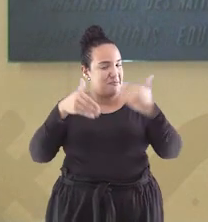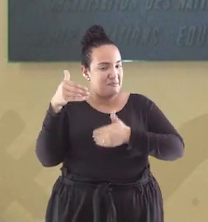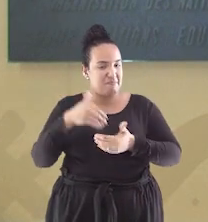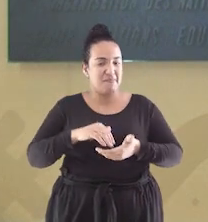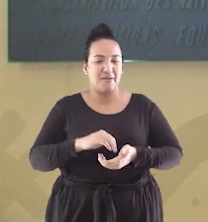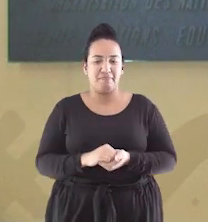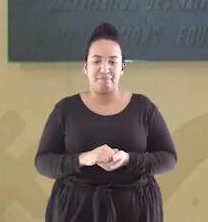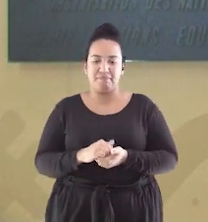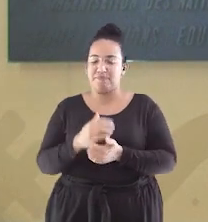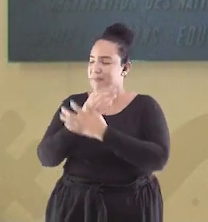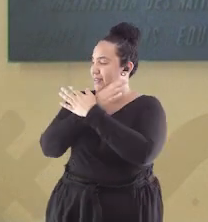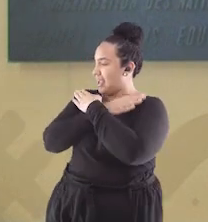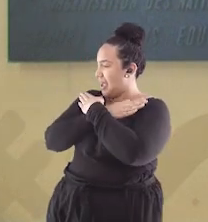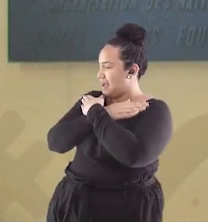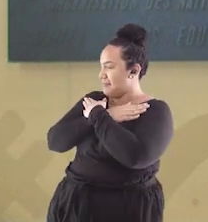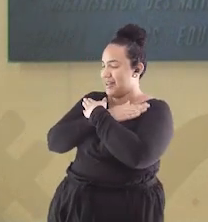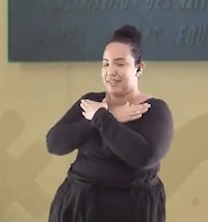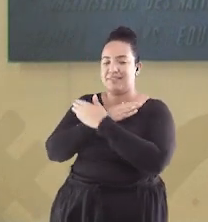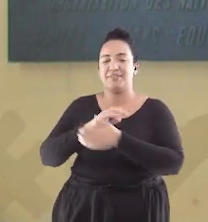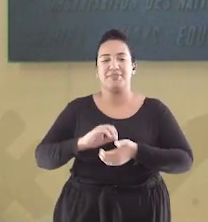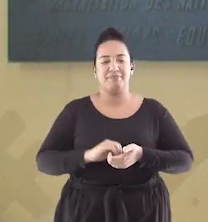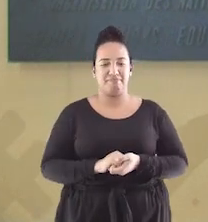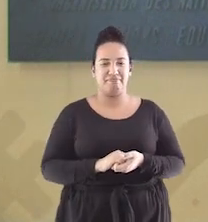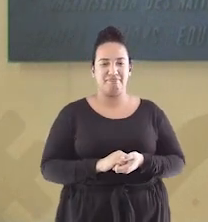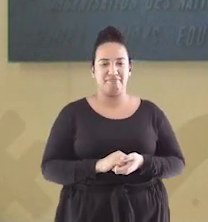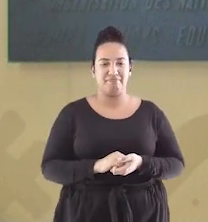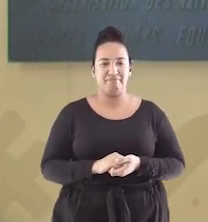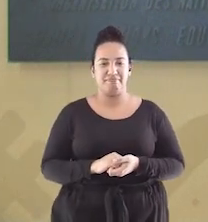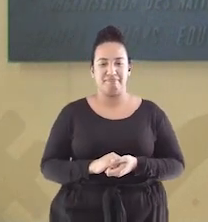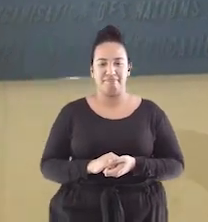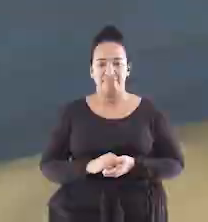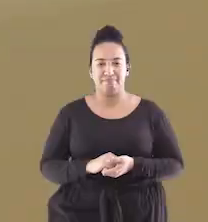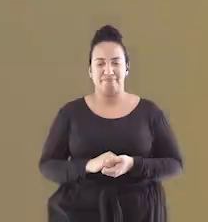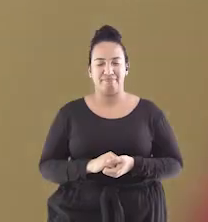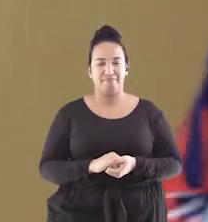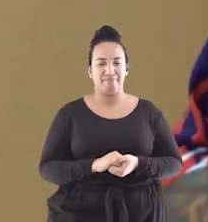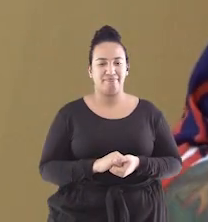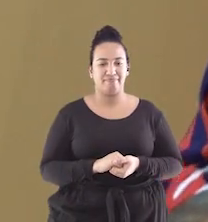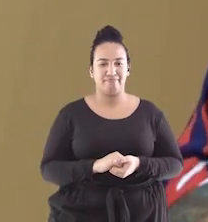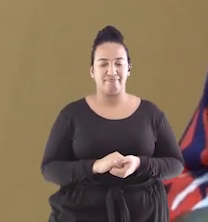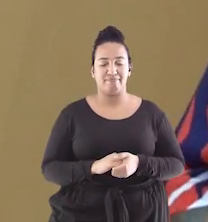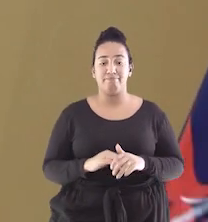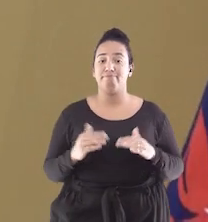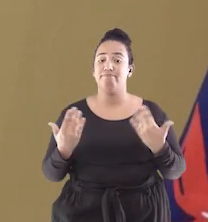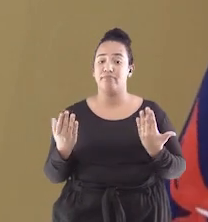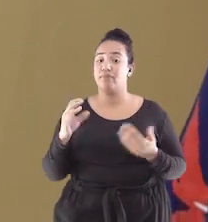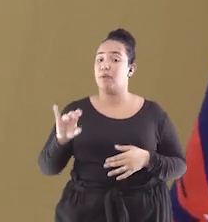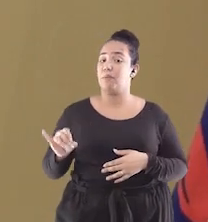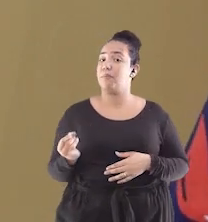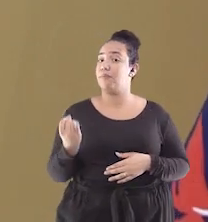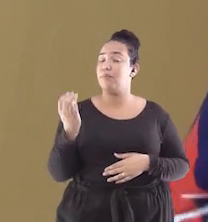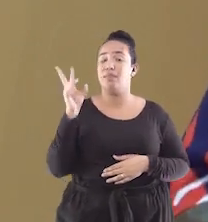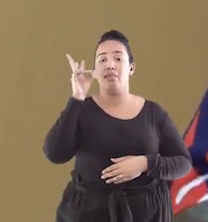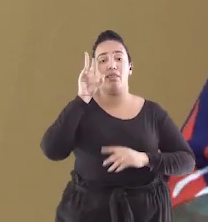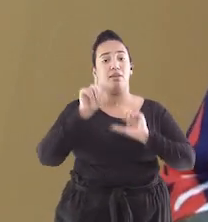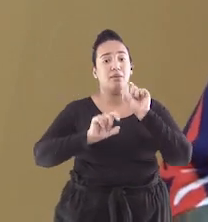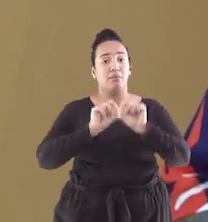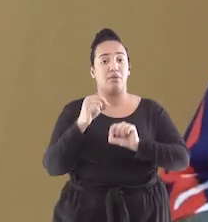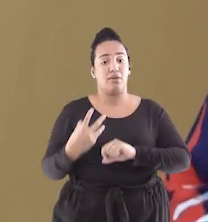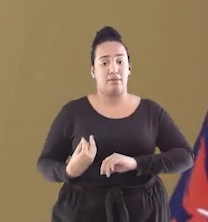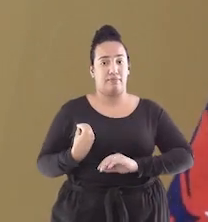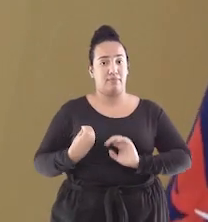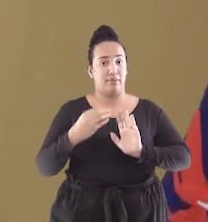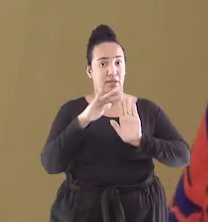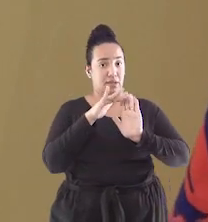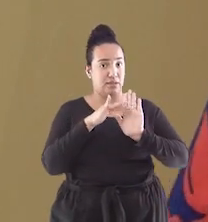precisarem. Um grande abraço para você então e até a próxima. Obrigado. Vou aproveitar para lembrar para vocês da nossa lista